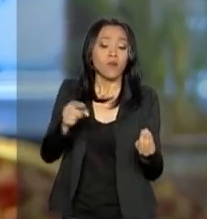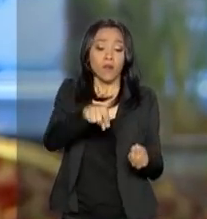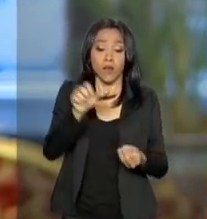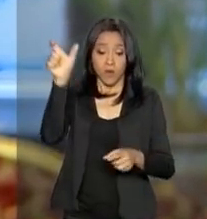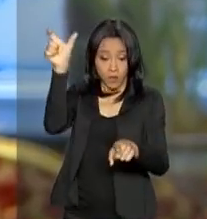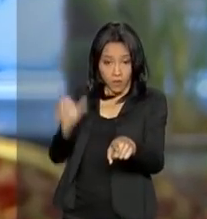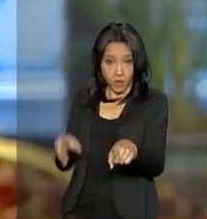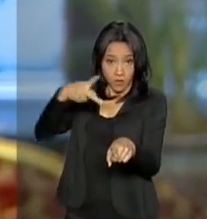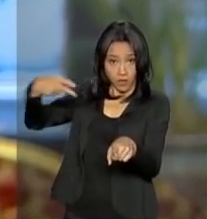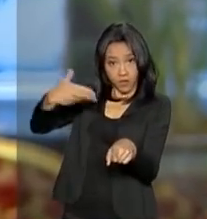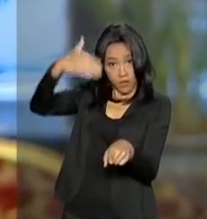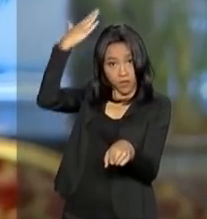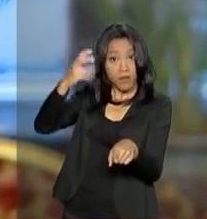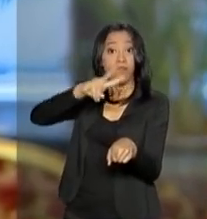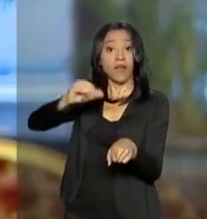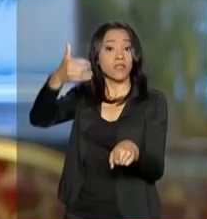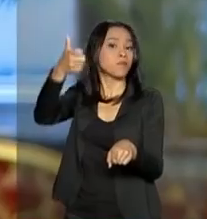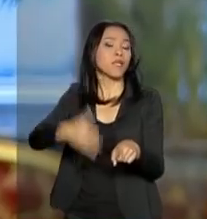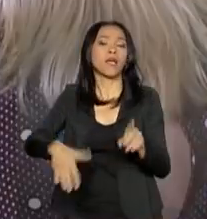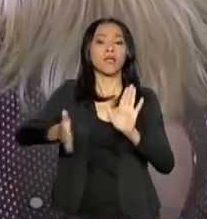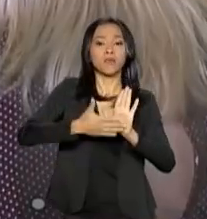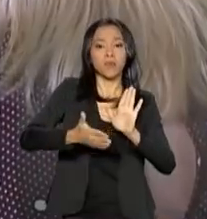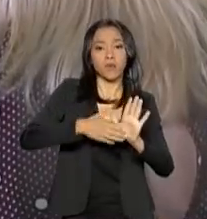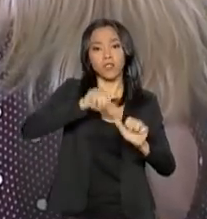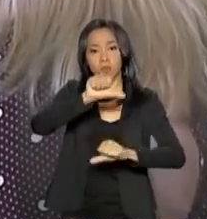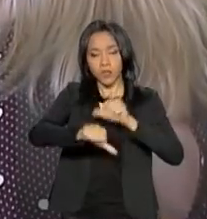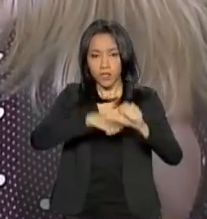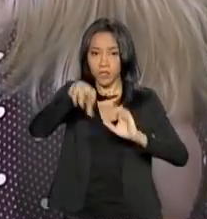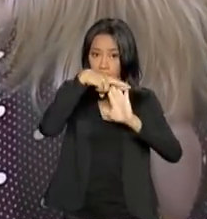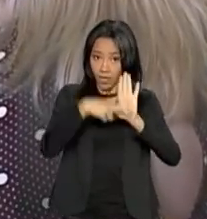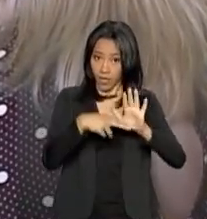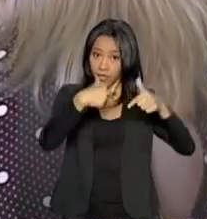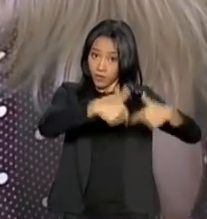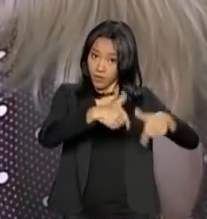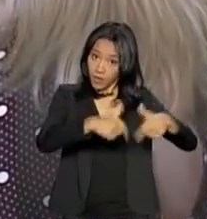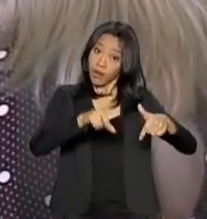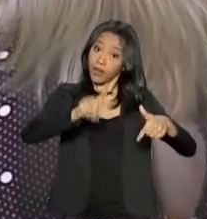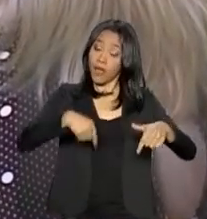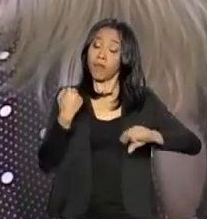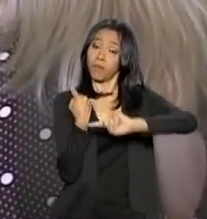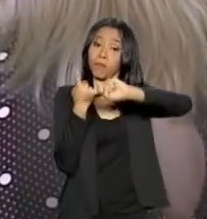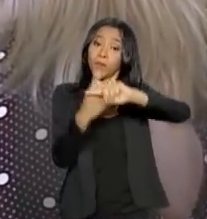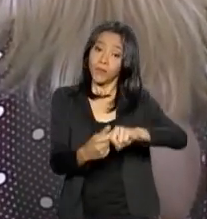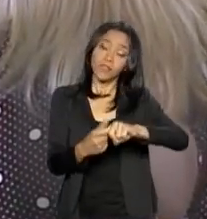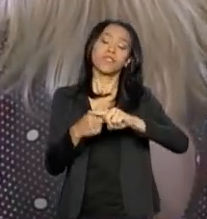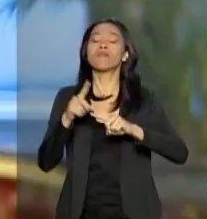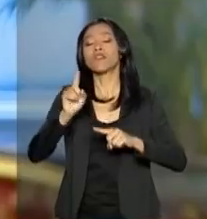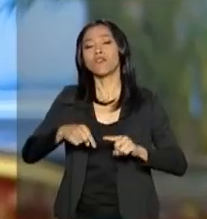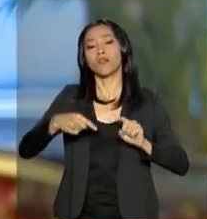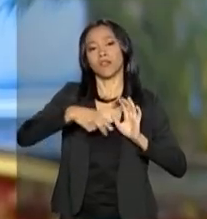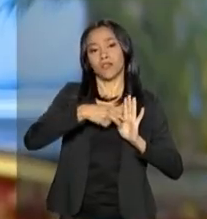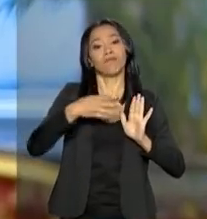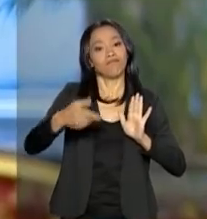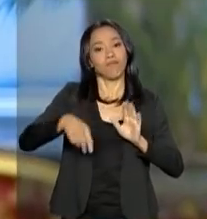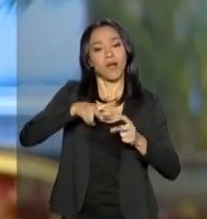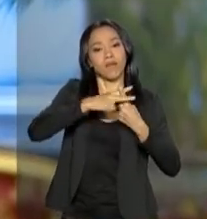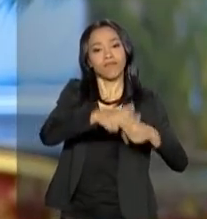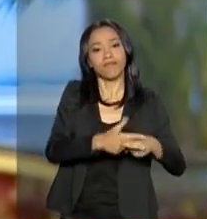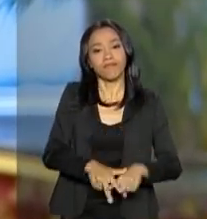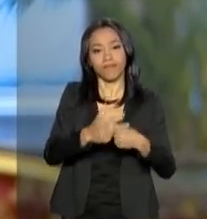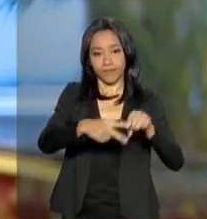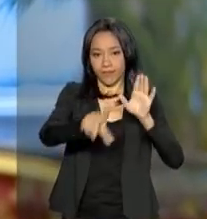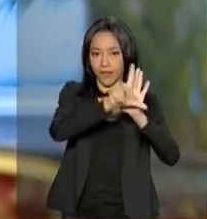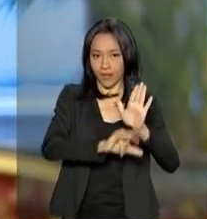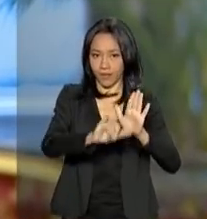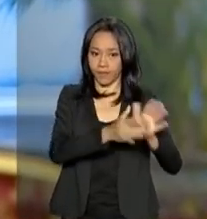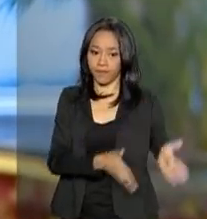que vai apresentar a reforma trabalhista no Brasil como experiência positiva da modernização de leis a experiência brasileira foi muito